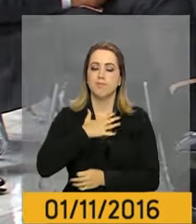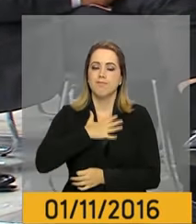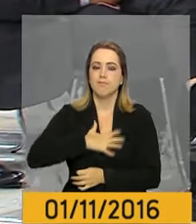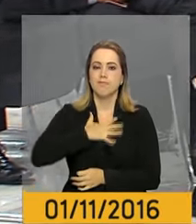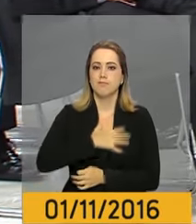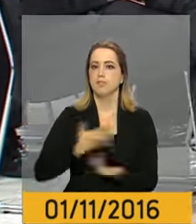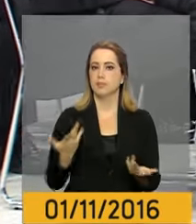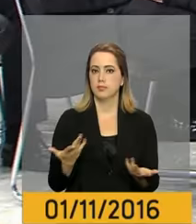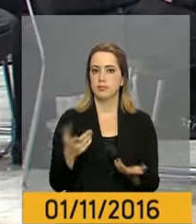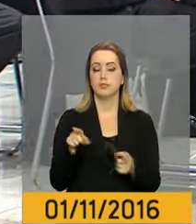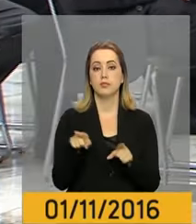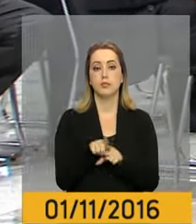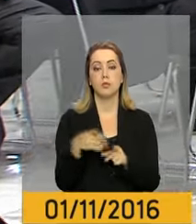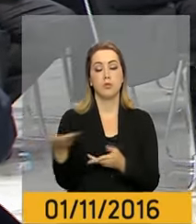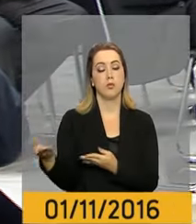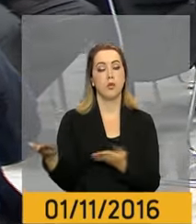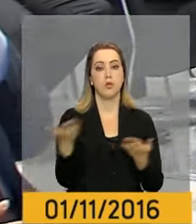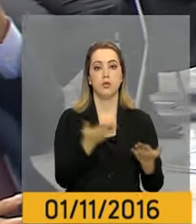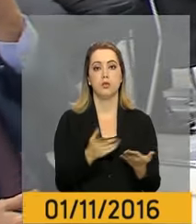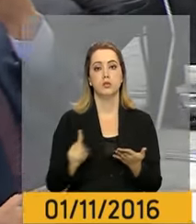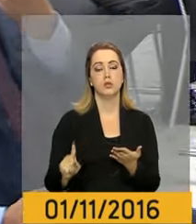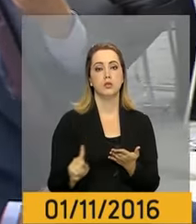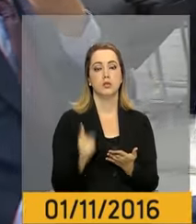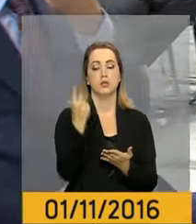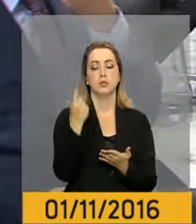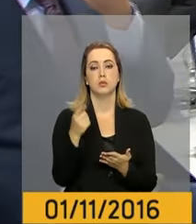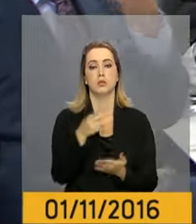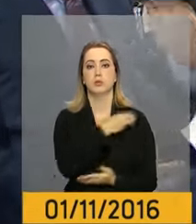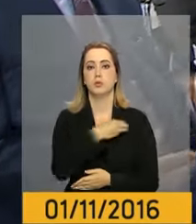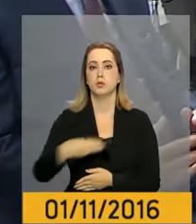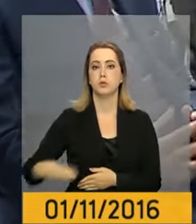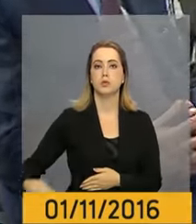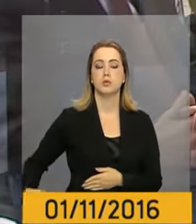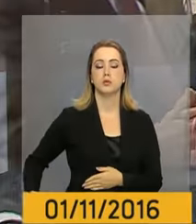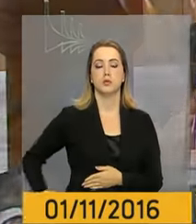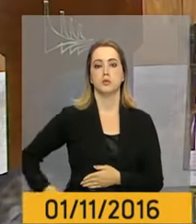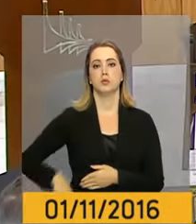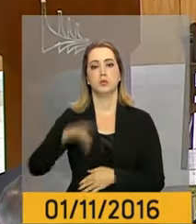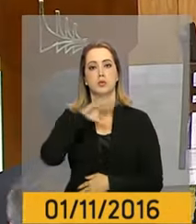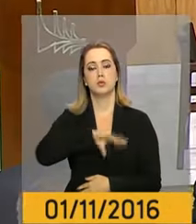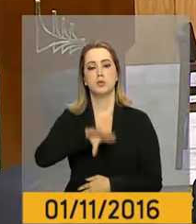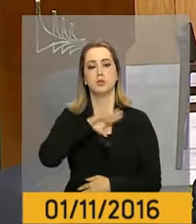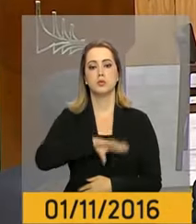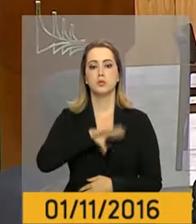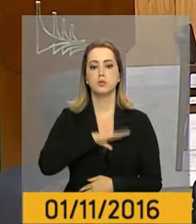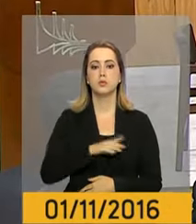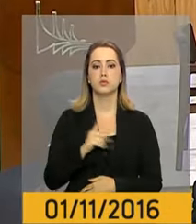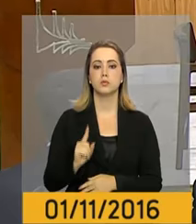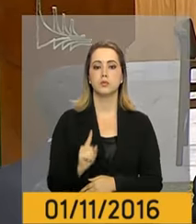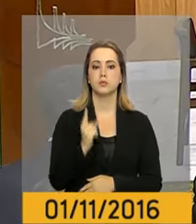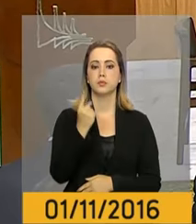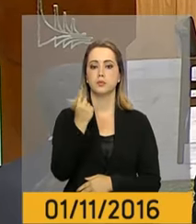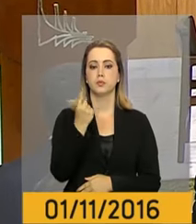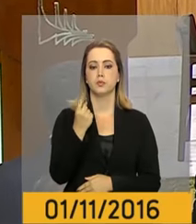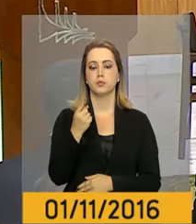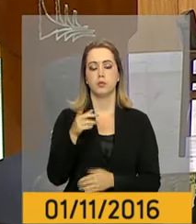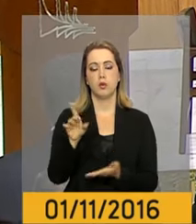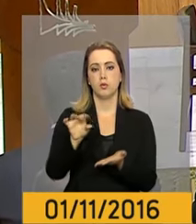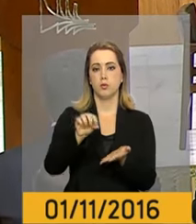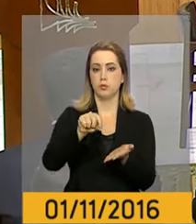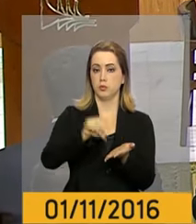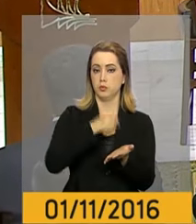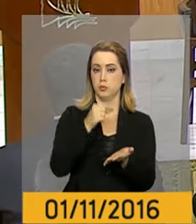prazer eh de receber o primeiro ministro de Portugal para a Simeira Brasil